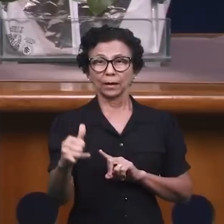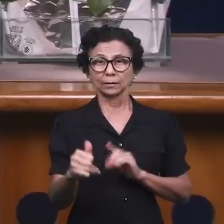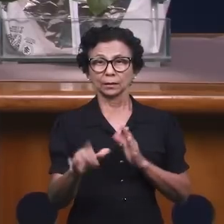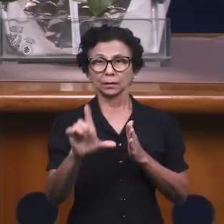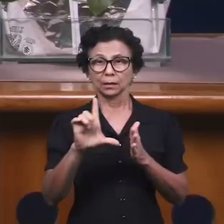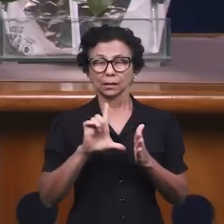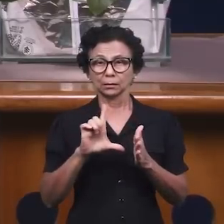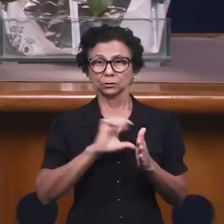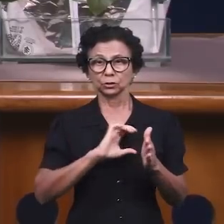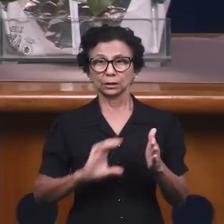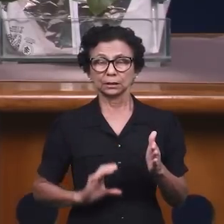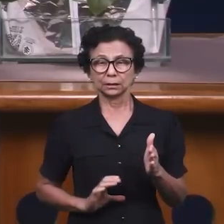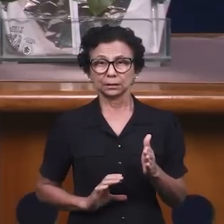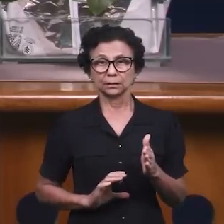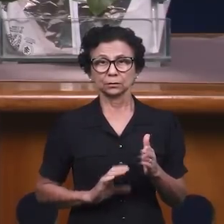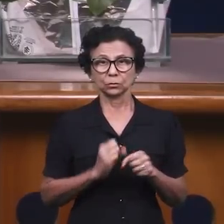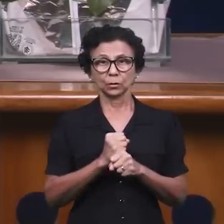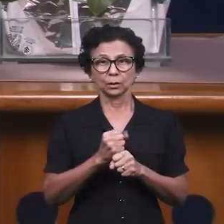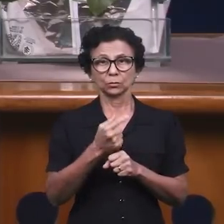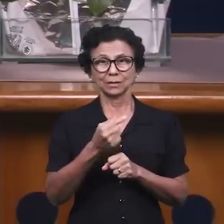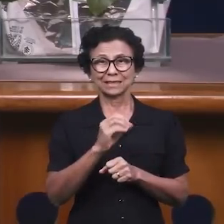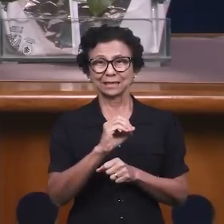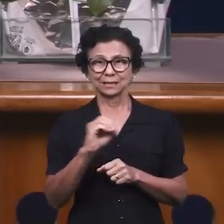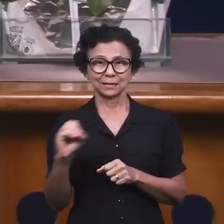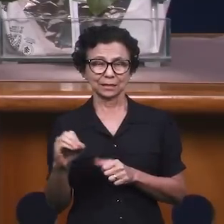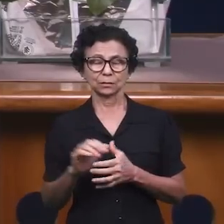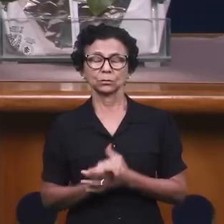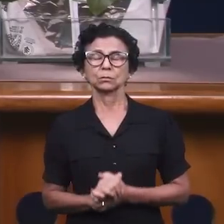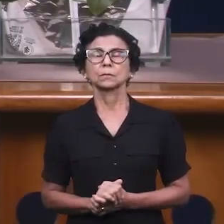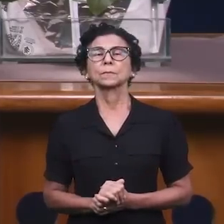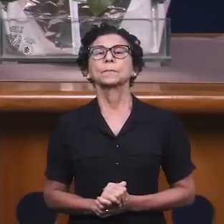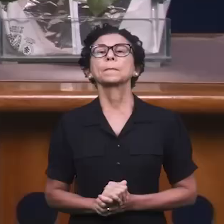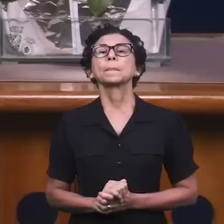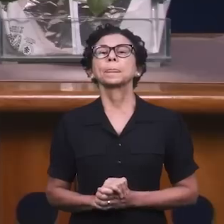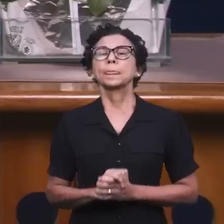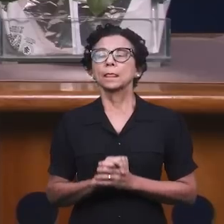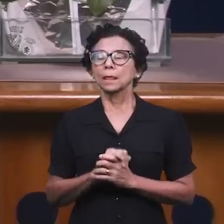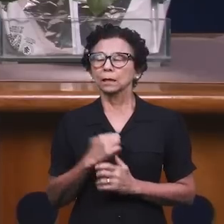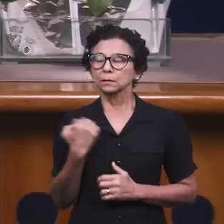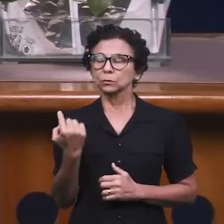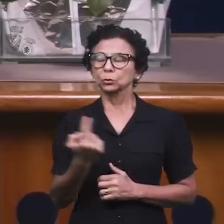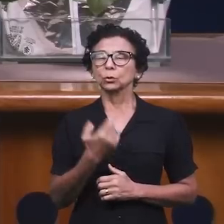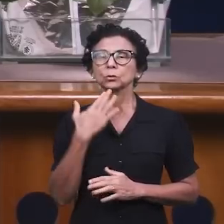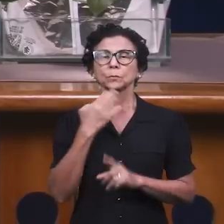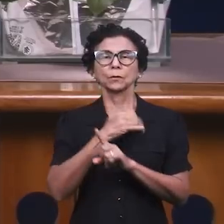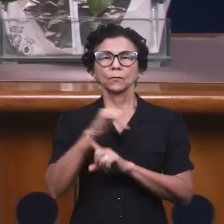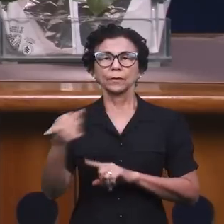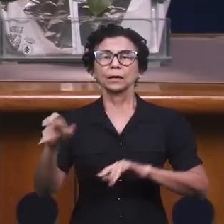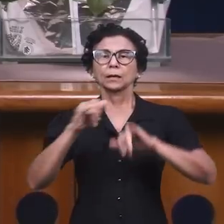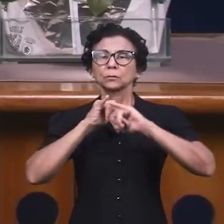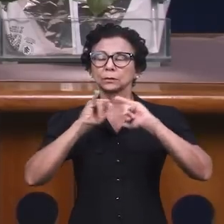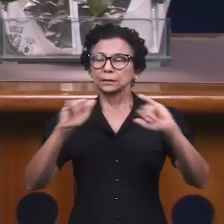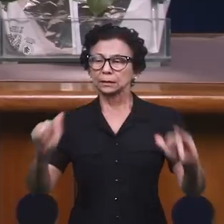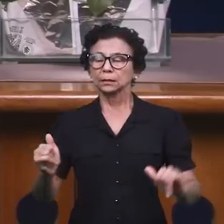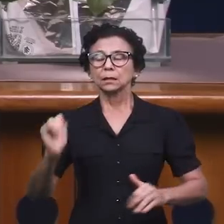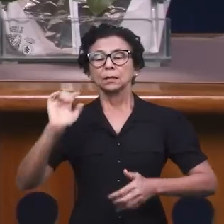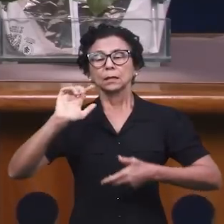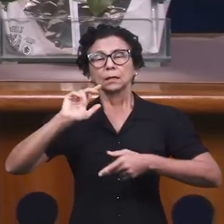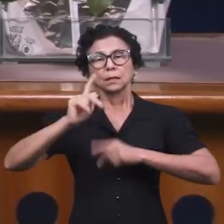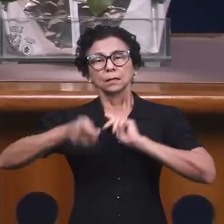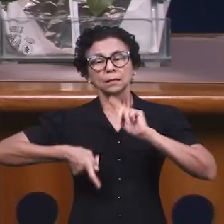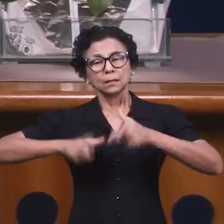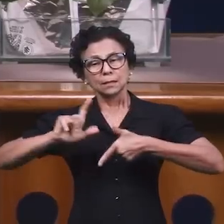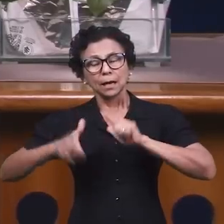Foram vários, todos ali anunciando o pecado de Israel, a situação de Israel, o desvio de